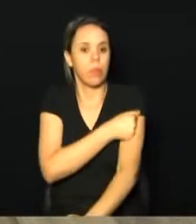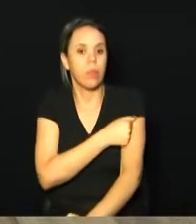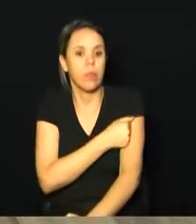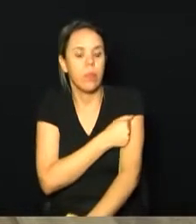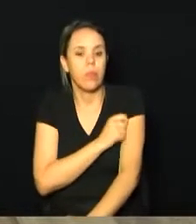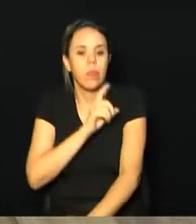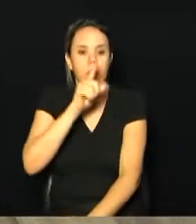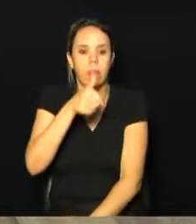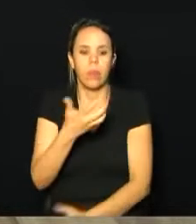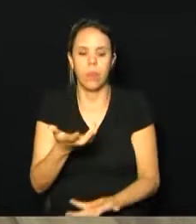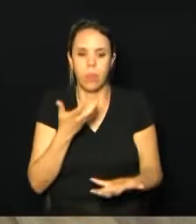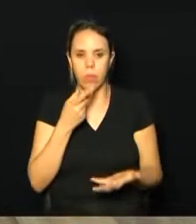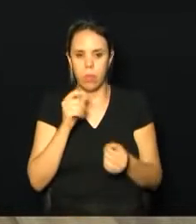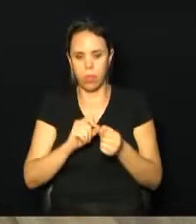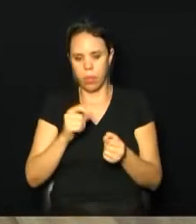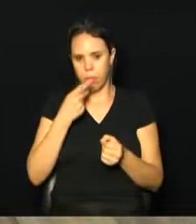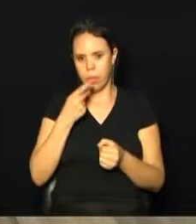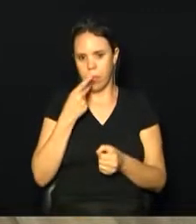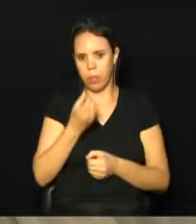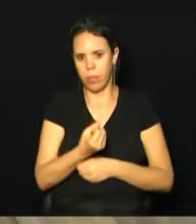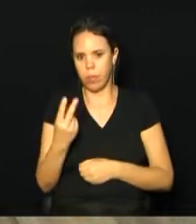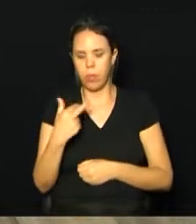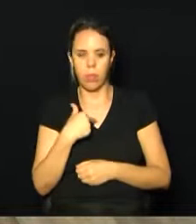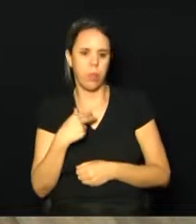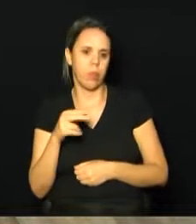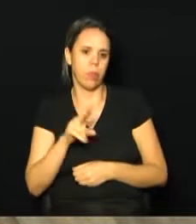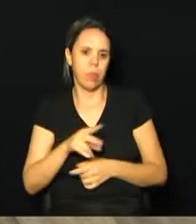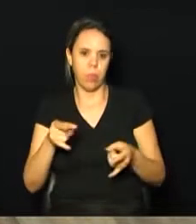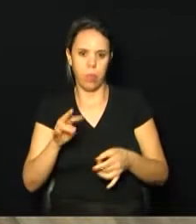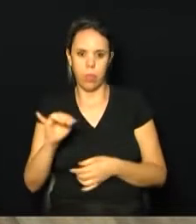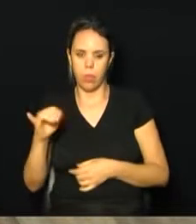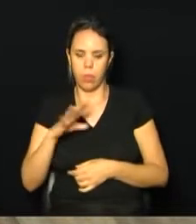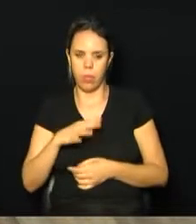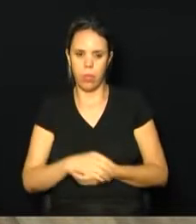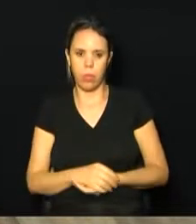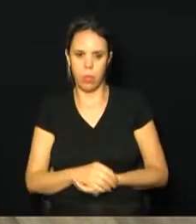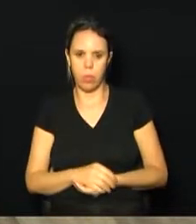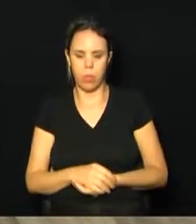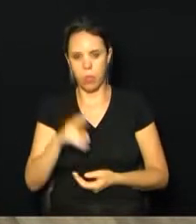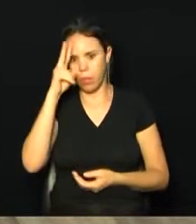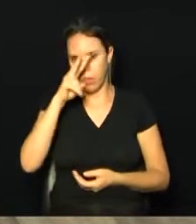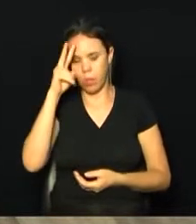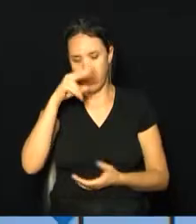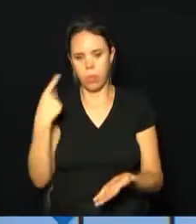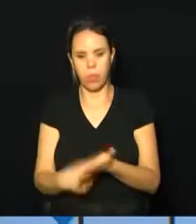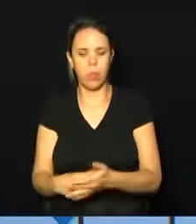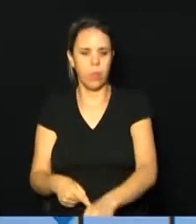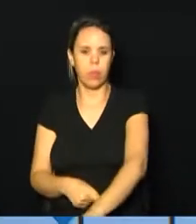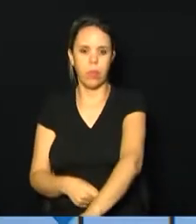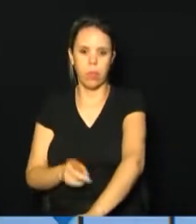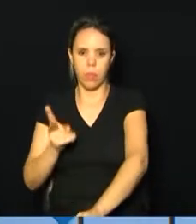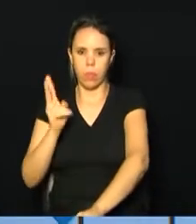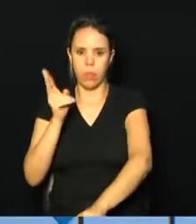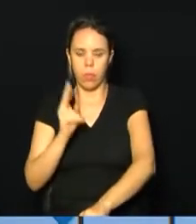e depois eu já quero que a gente fale sobre a taxa de ocupação de leitos de UTI na cidade. A gente lembra que o agendamento